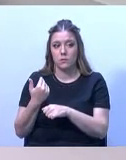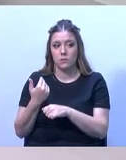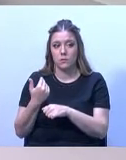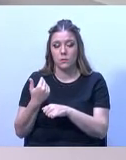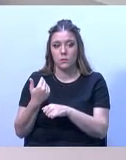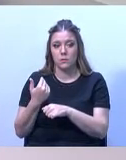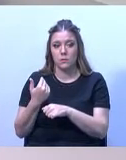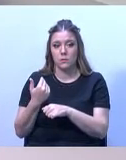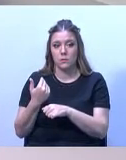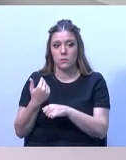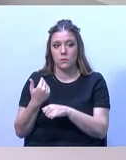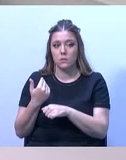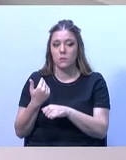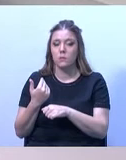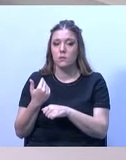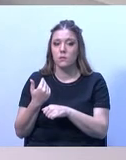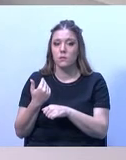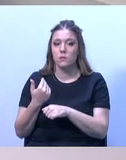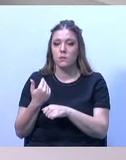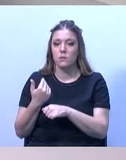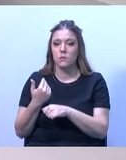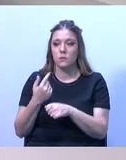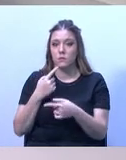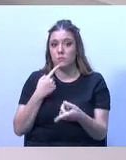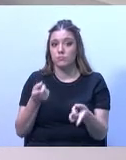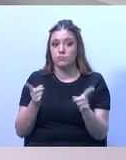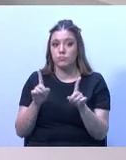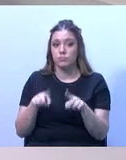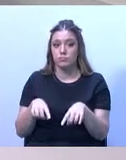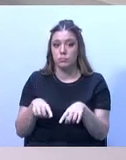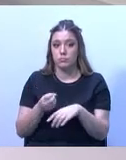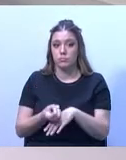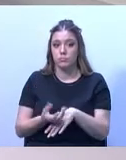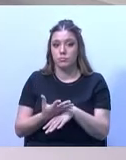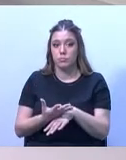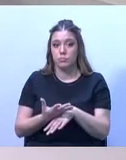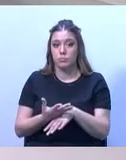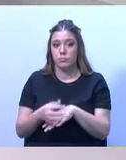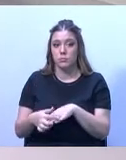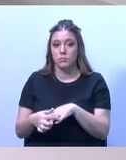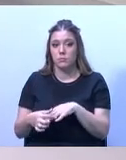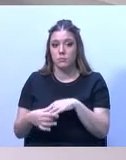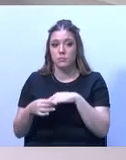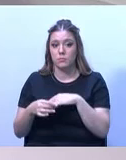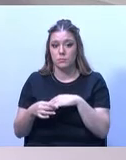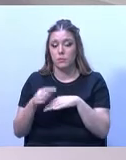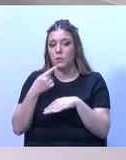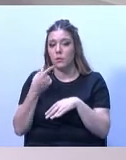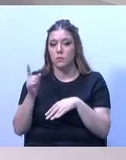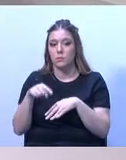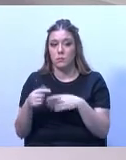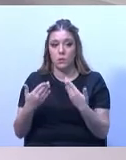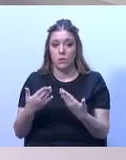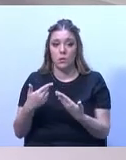e quer dizer, não veio outra vez, apareceu, voltaram-me a unir os dedos. Eu